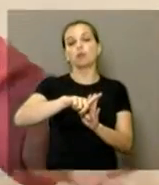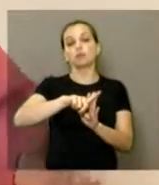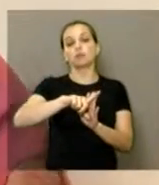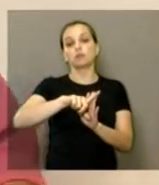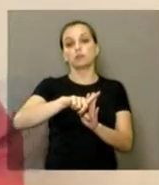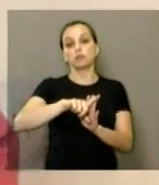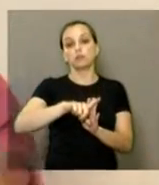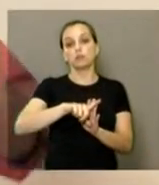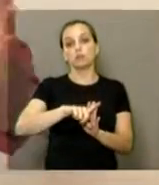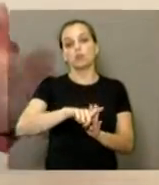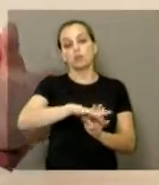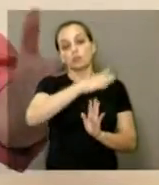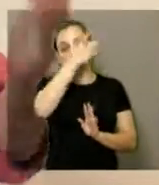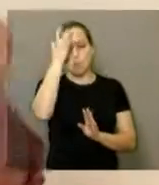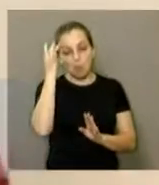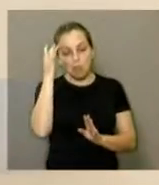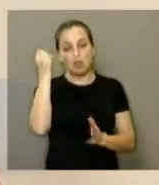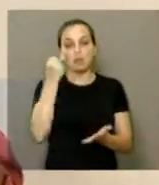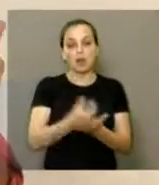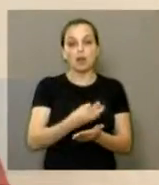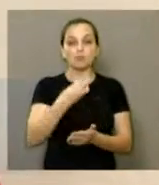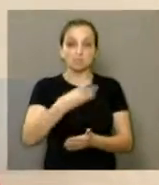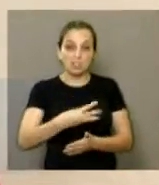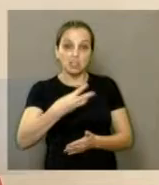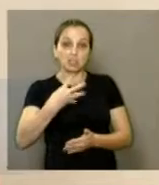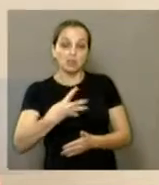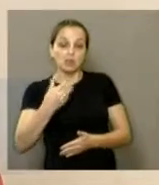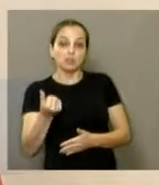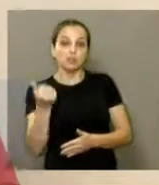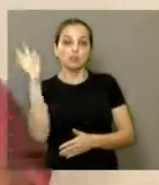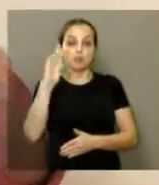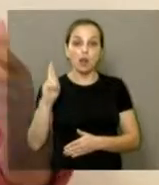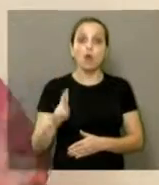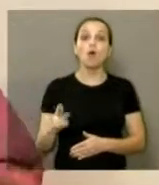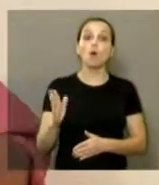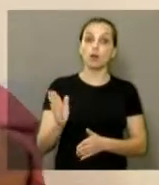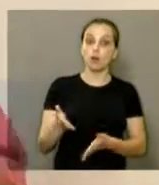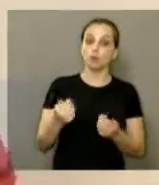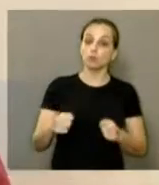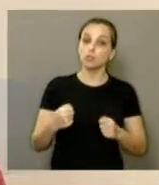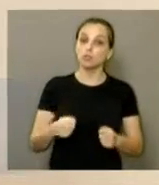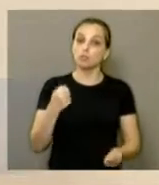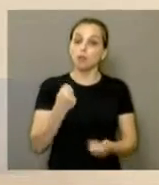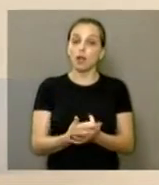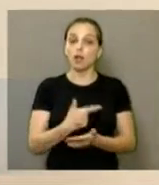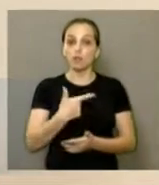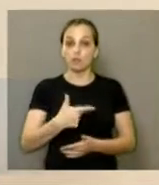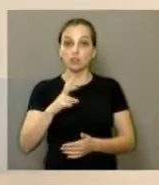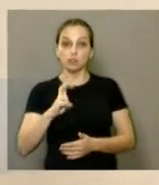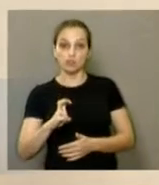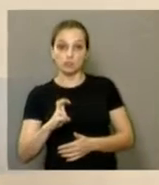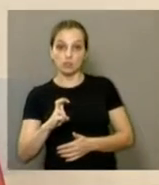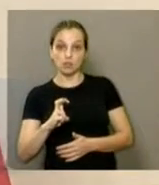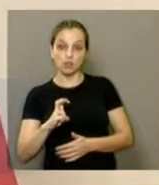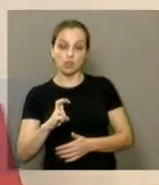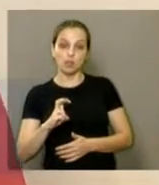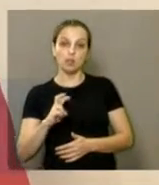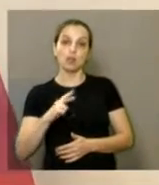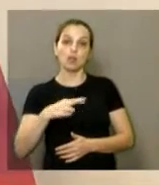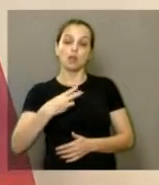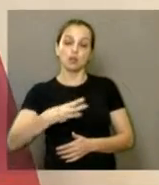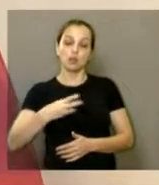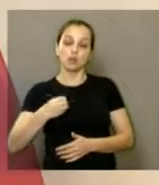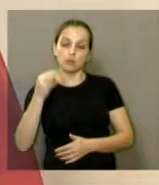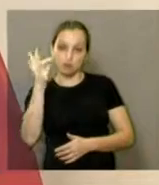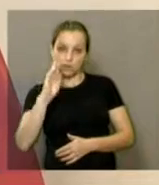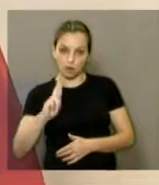pagava R$ 3, R$ 4, R$ 6 e agora estão tendo que pagar R$ 20, R$ 25, R$ 30. E a